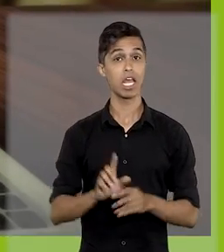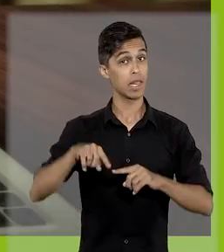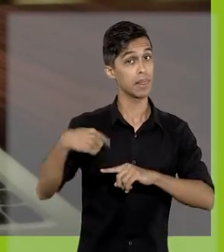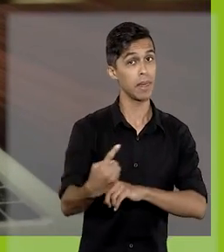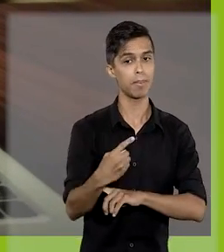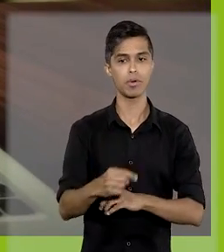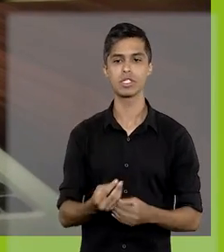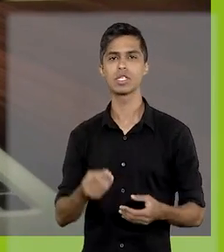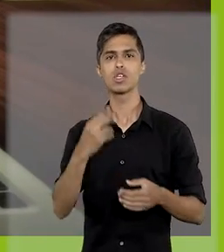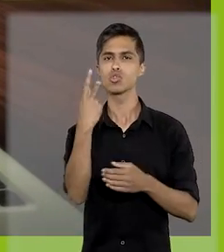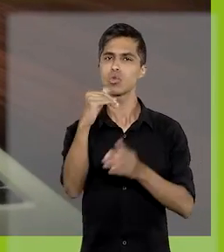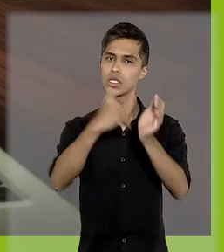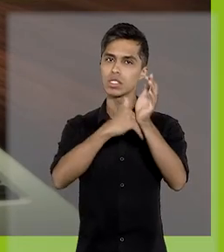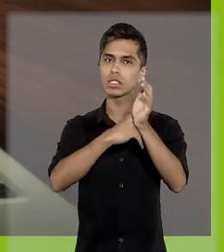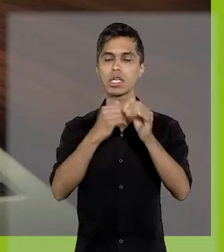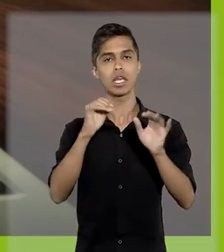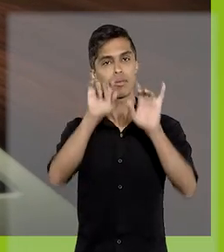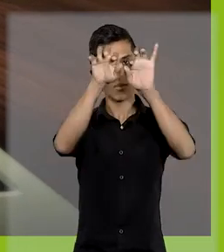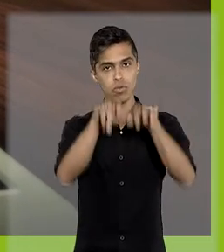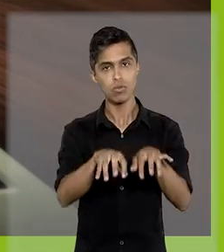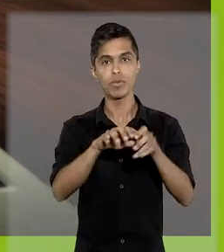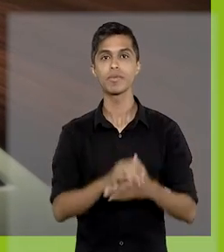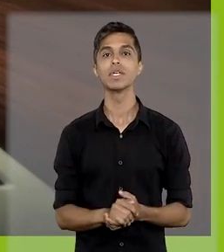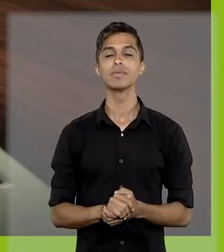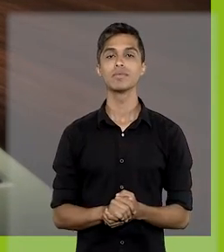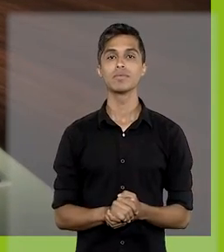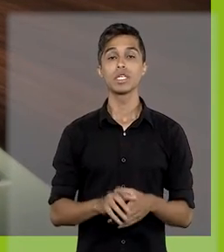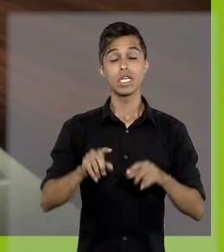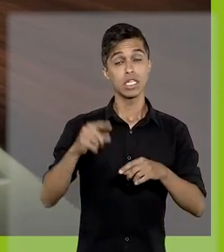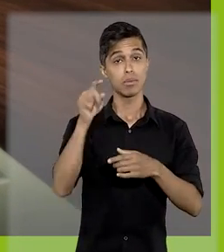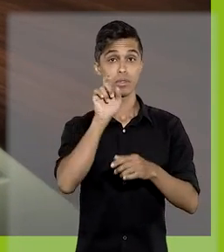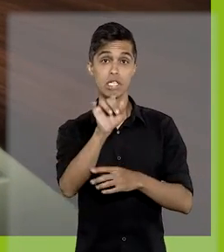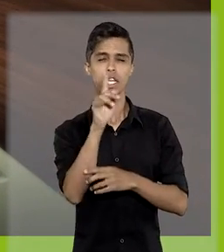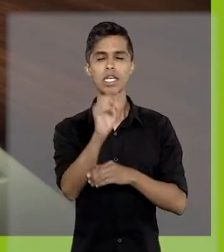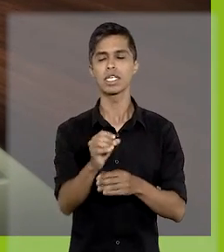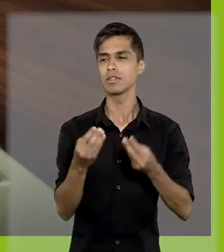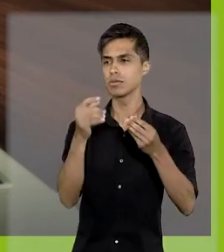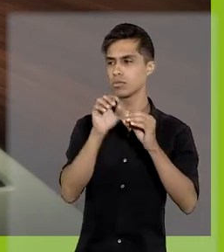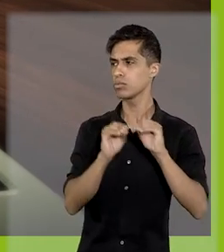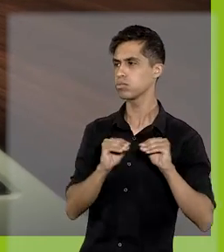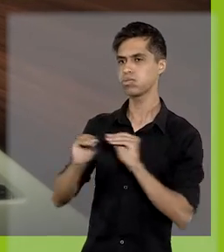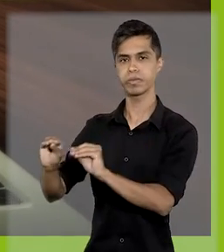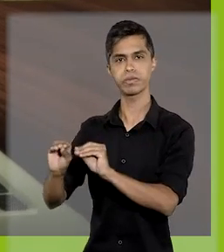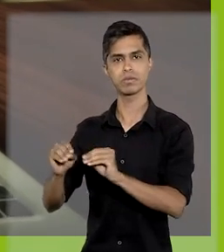é inserir sua senha e clicar no botão Disponibilizar.